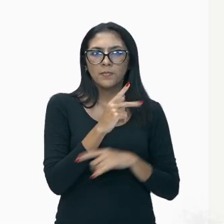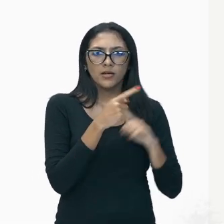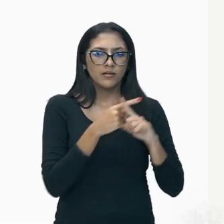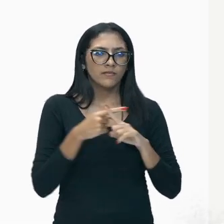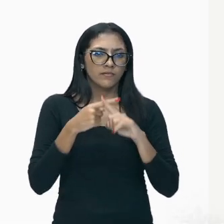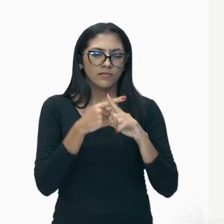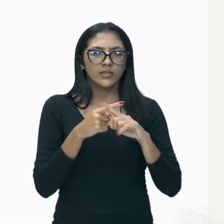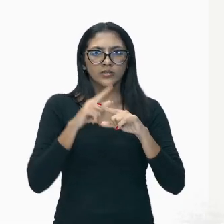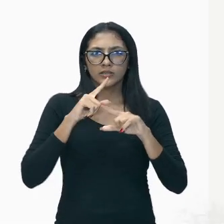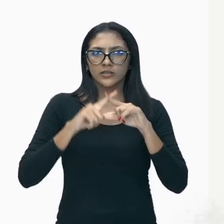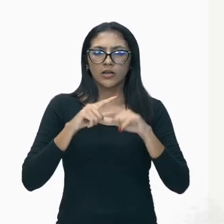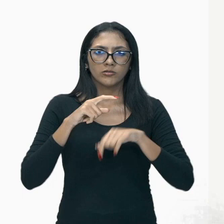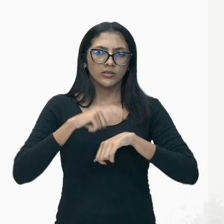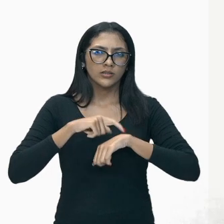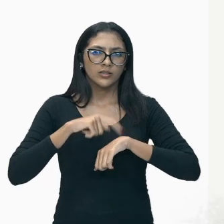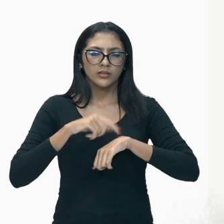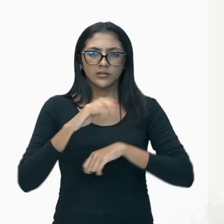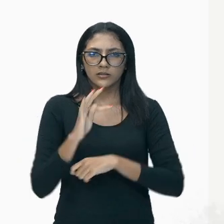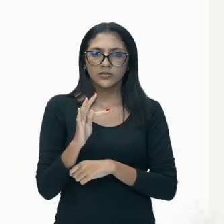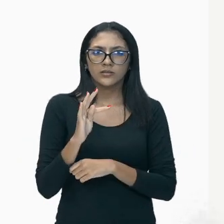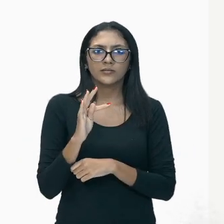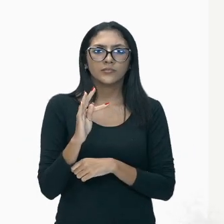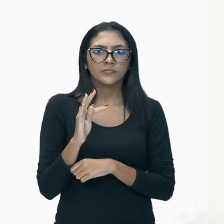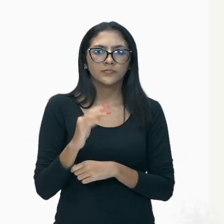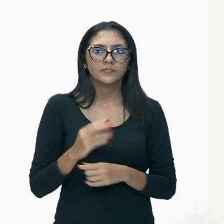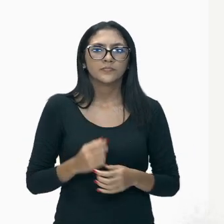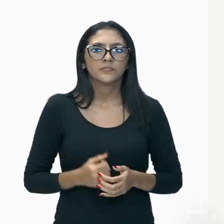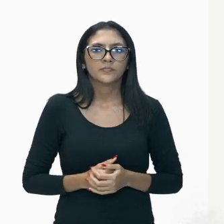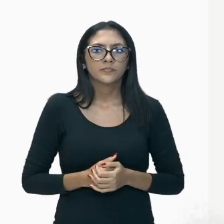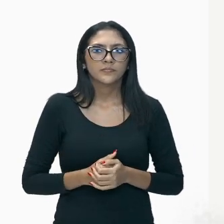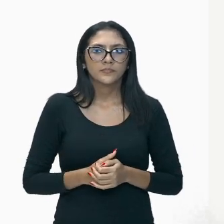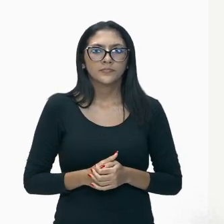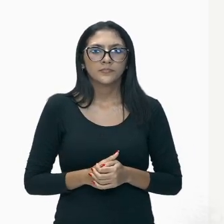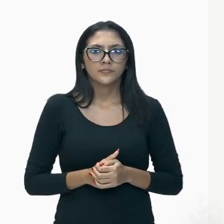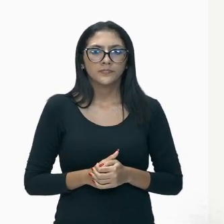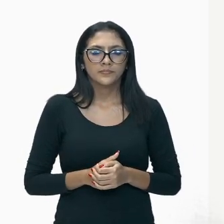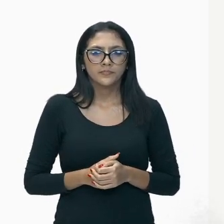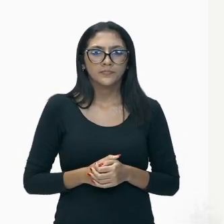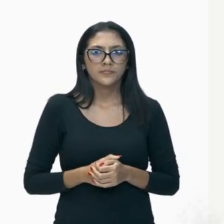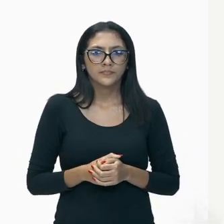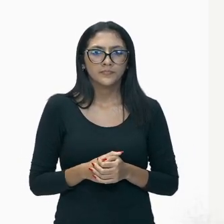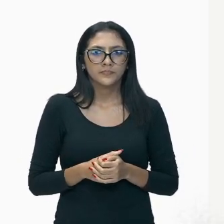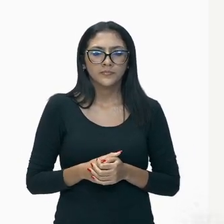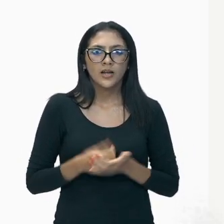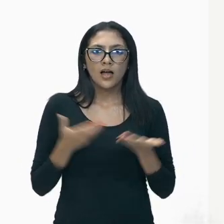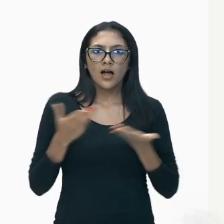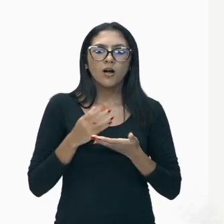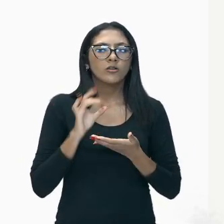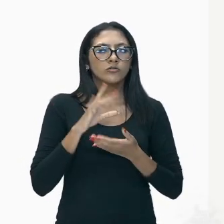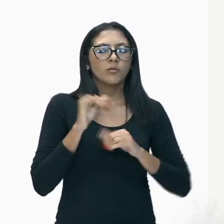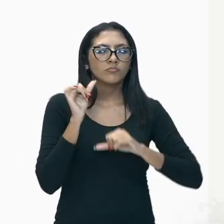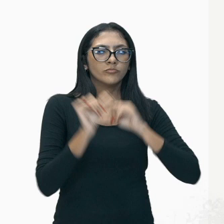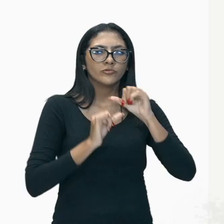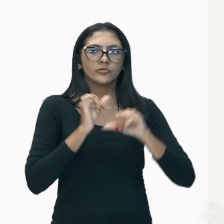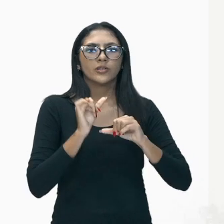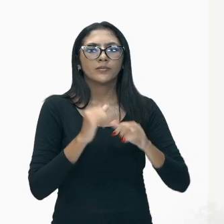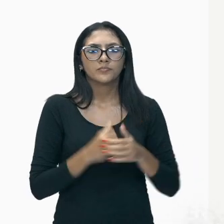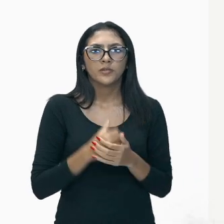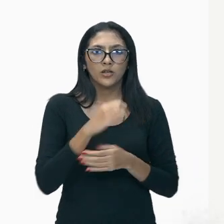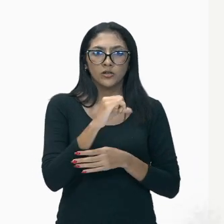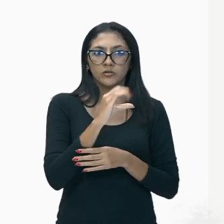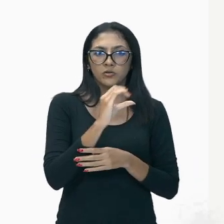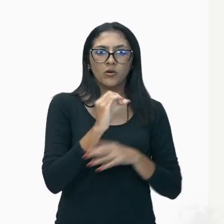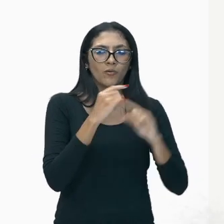energia elétrica vai ser igual a potência vezes o intervalo de tempo. E agora eu multiplico